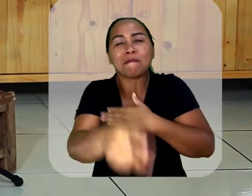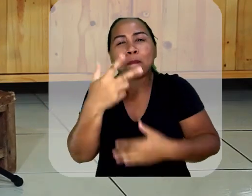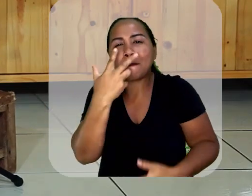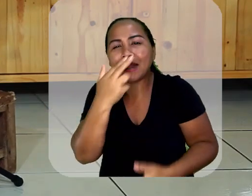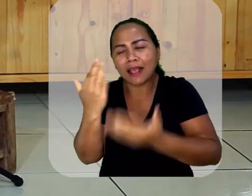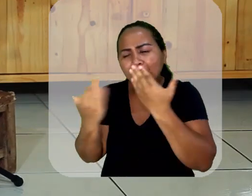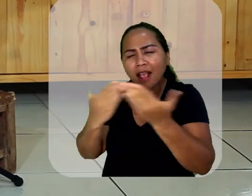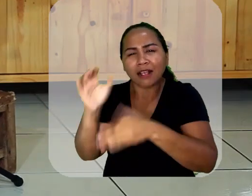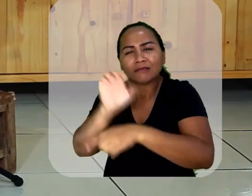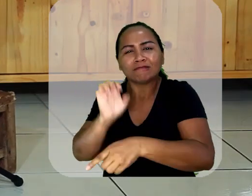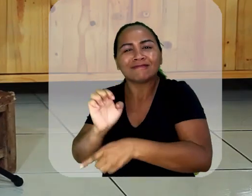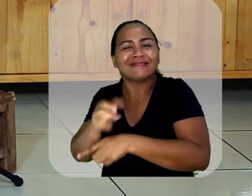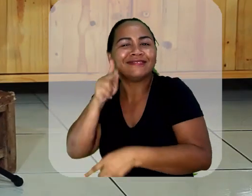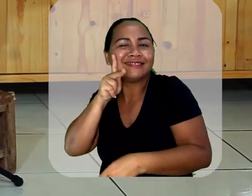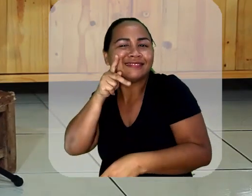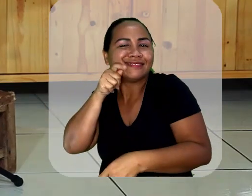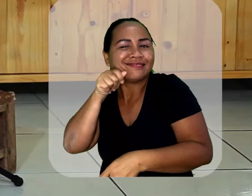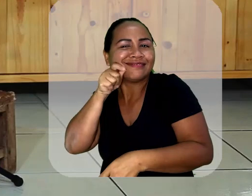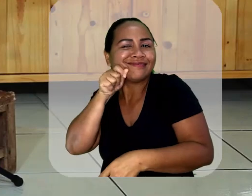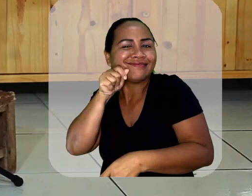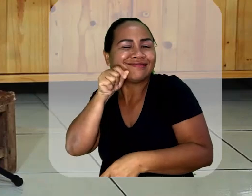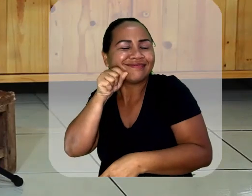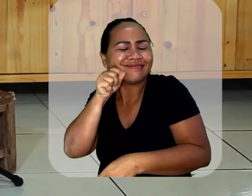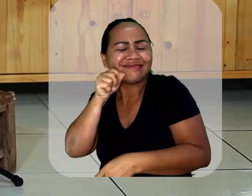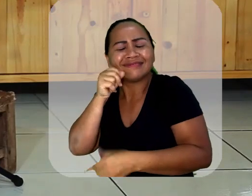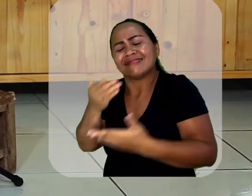de gostosura, um doce